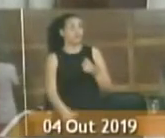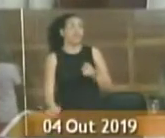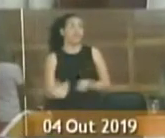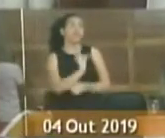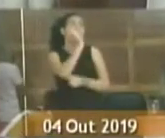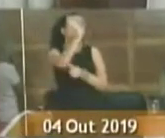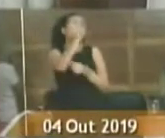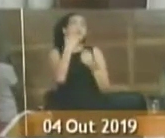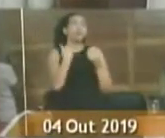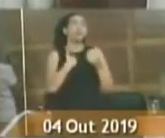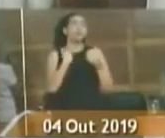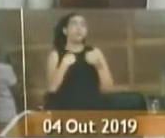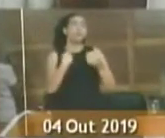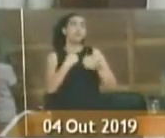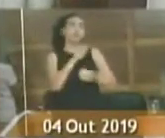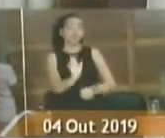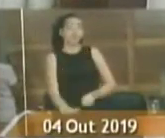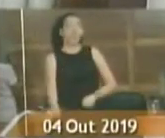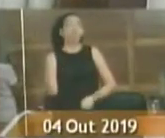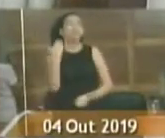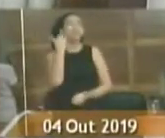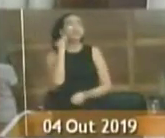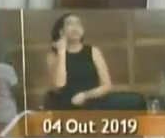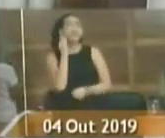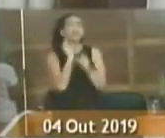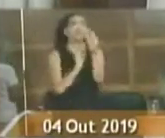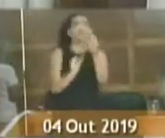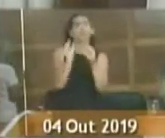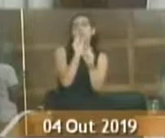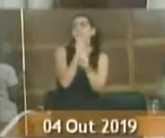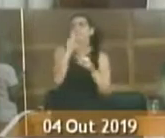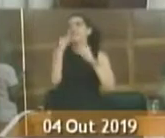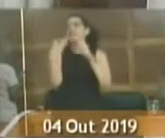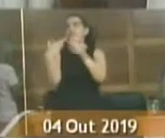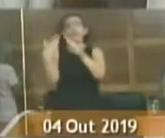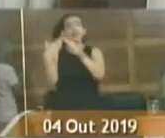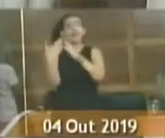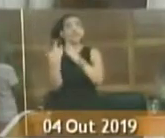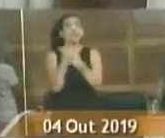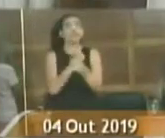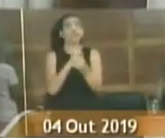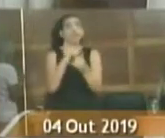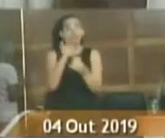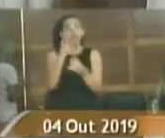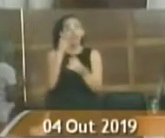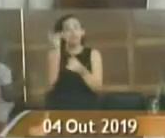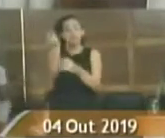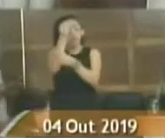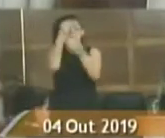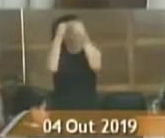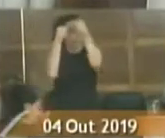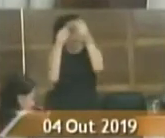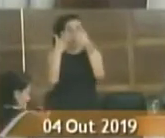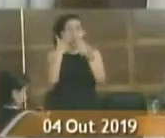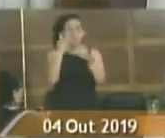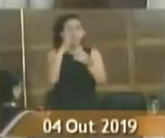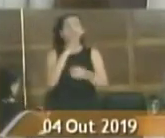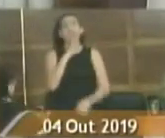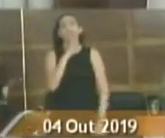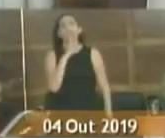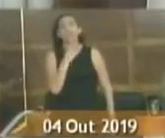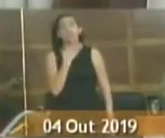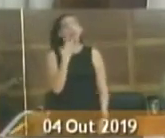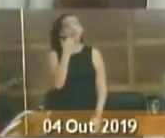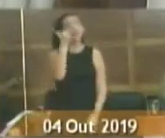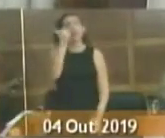preciso que eles entendam um pouquinho, né, saiam daqui com alguma informação para que melhore a qualidade de vida dos animais que estão